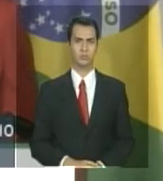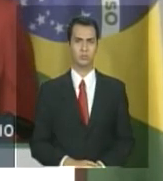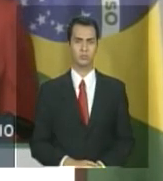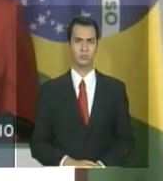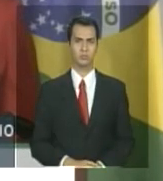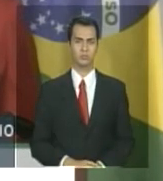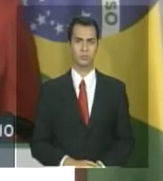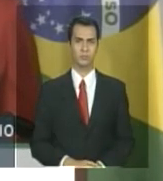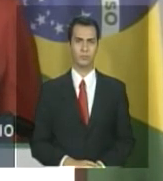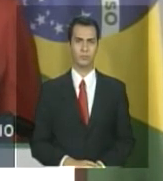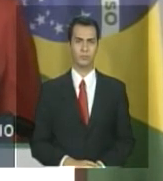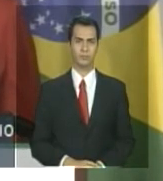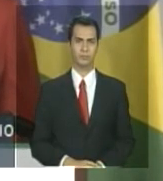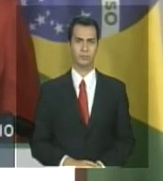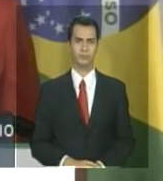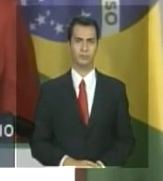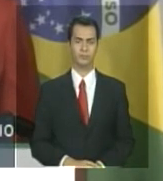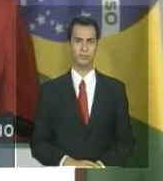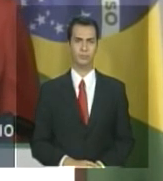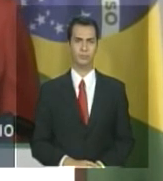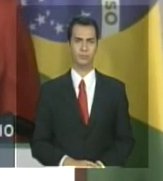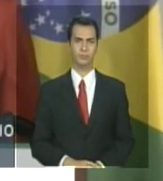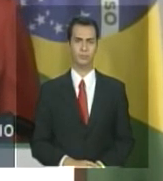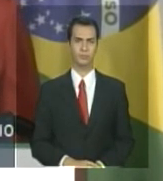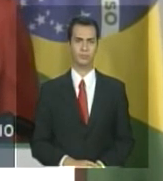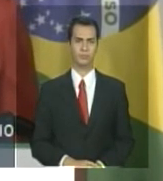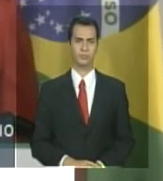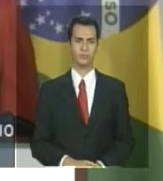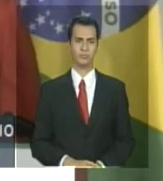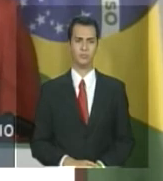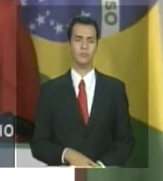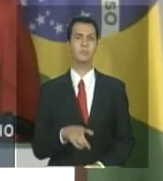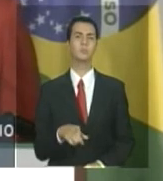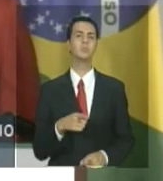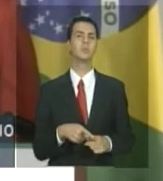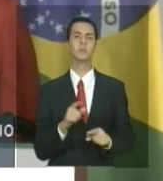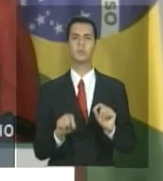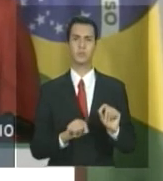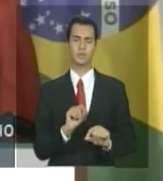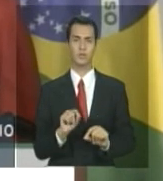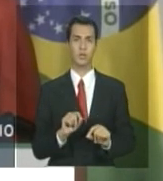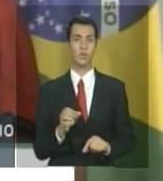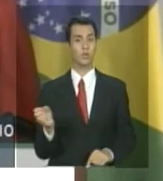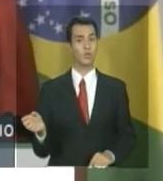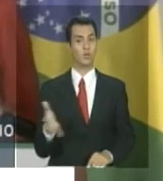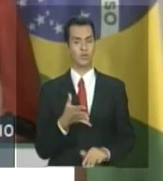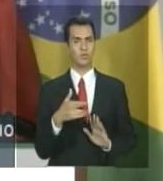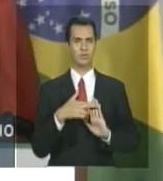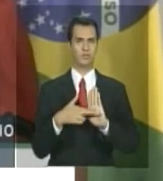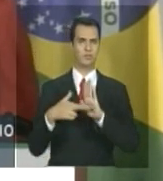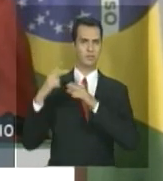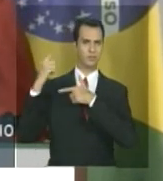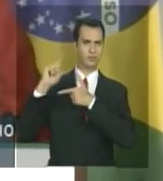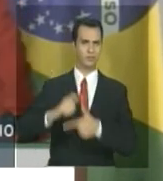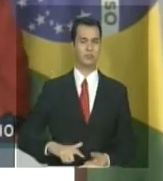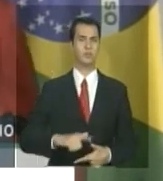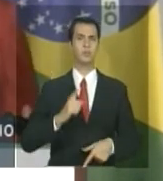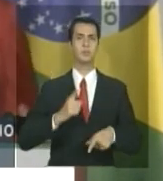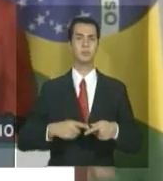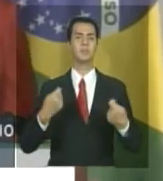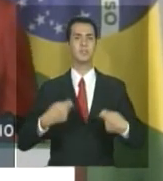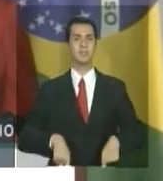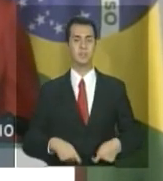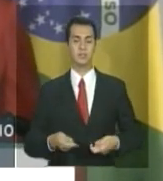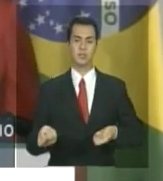porque nós acreditamos que esse novo paradigma tende a articular as